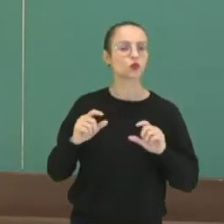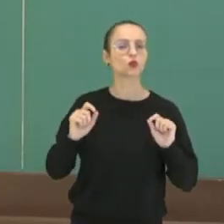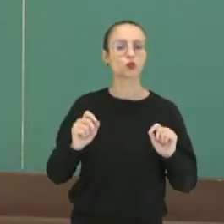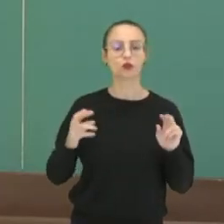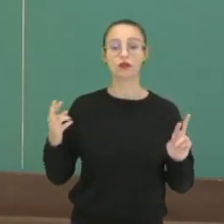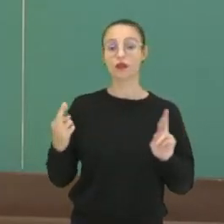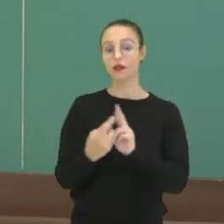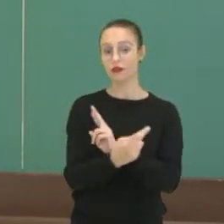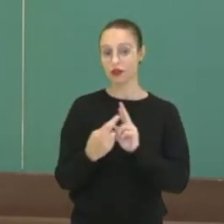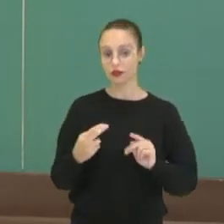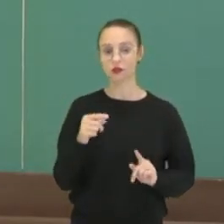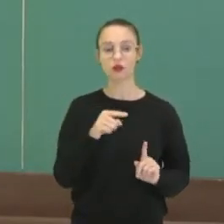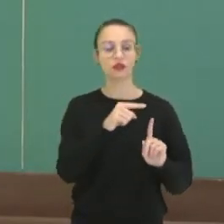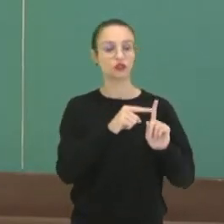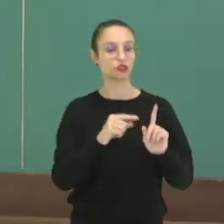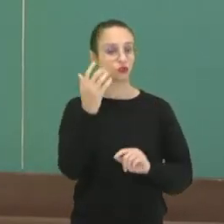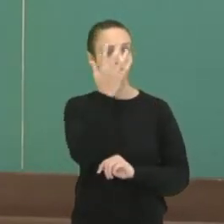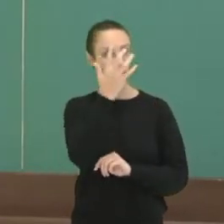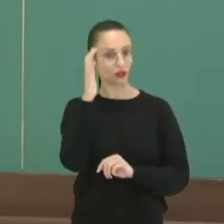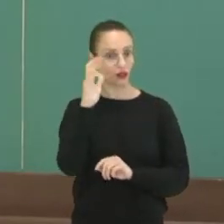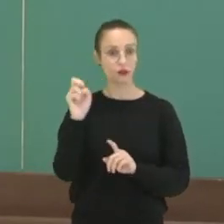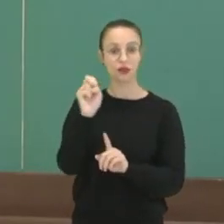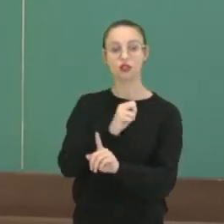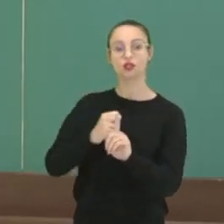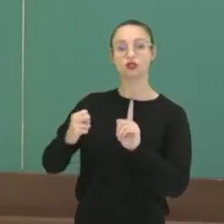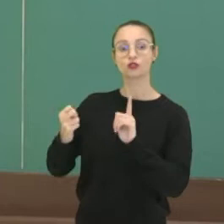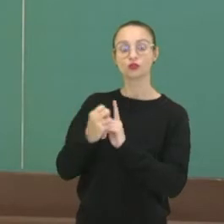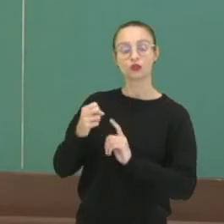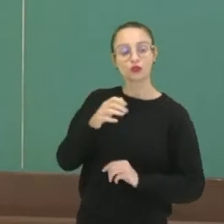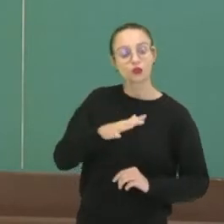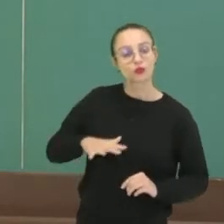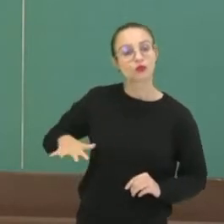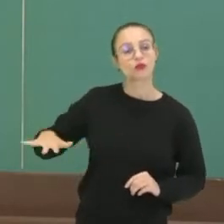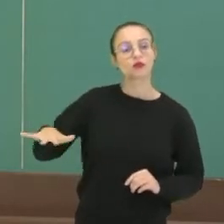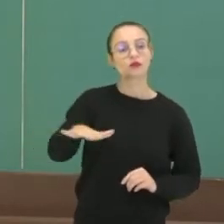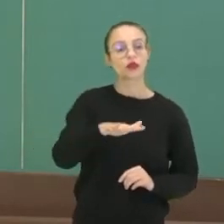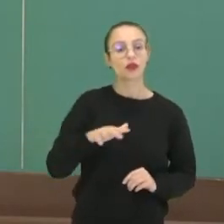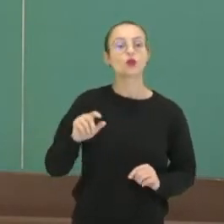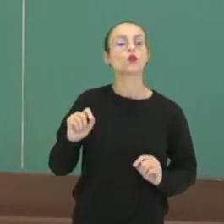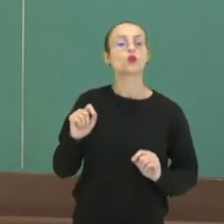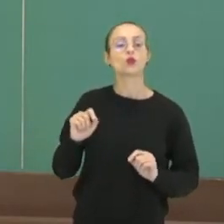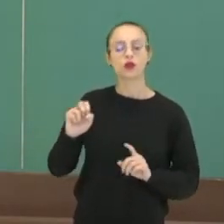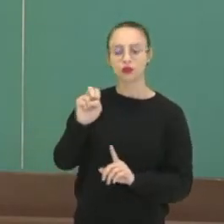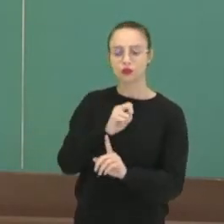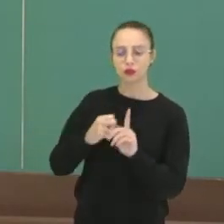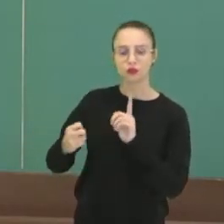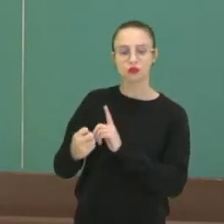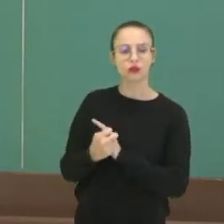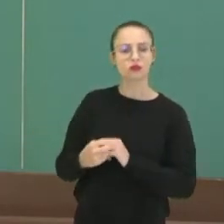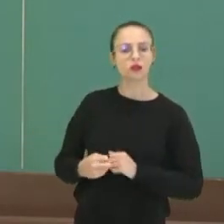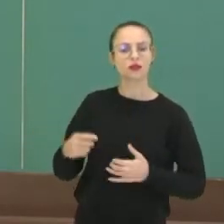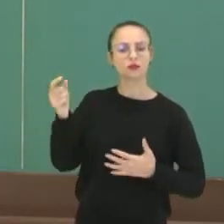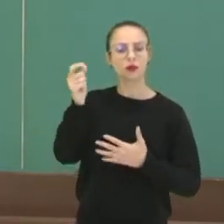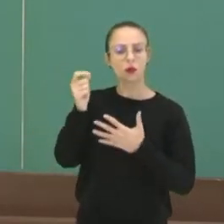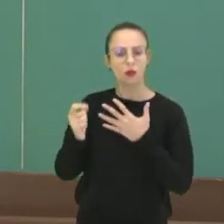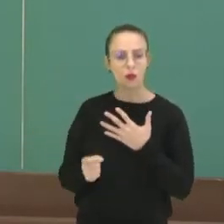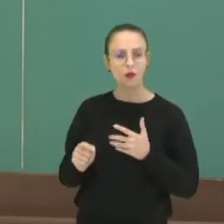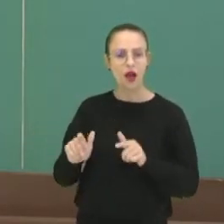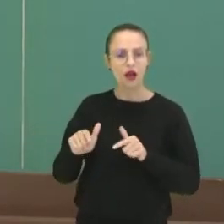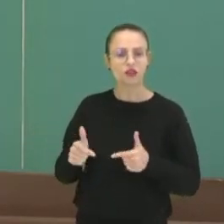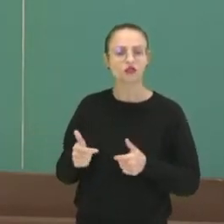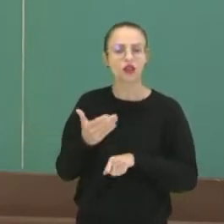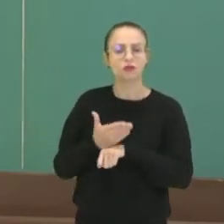relação desse tipo de clima com a sociedade. As atividades que a sociedade desenvolve numa determinada